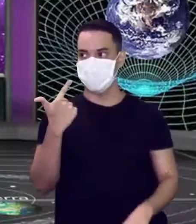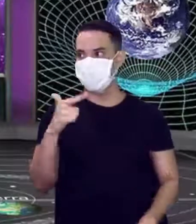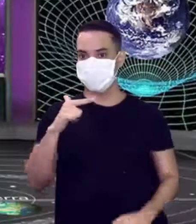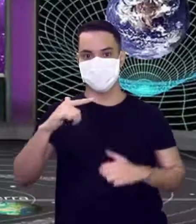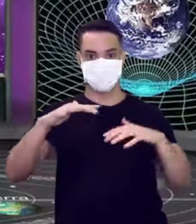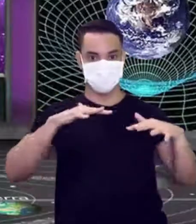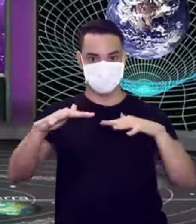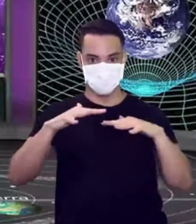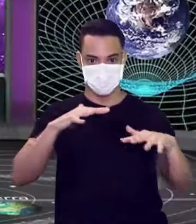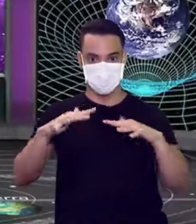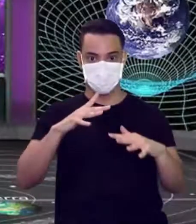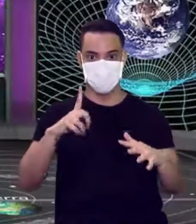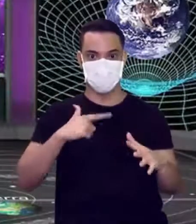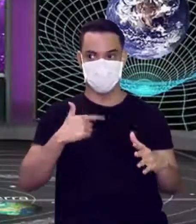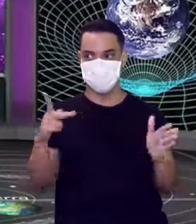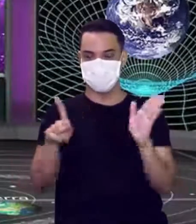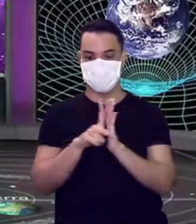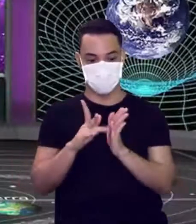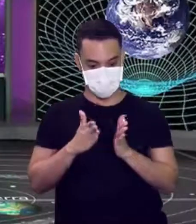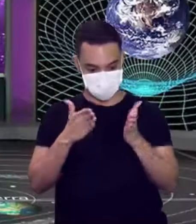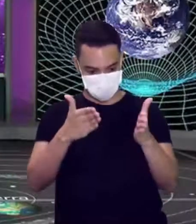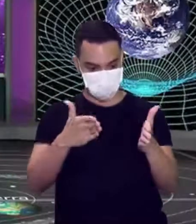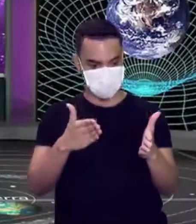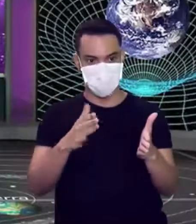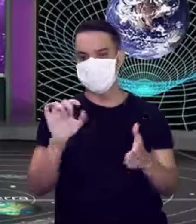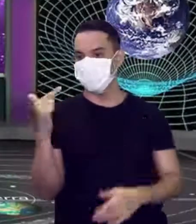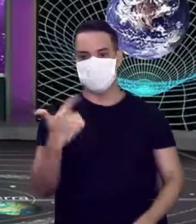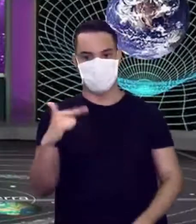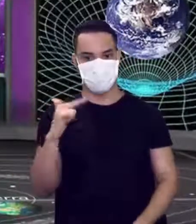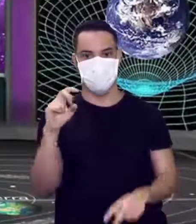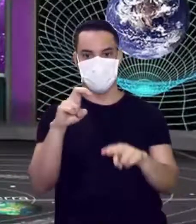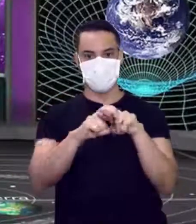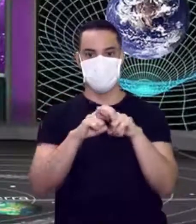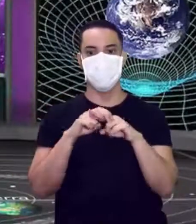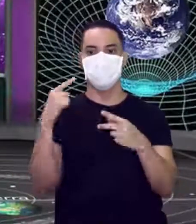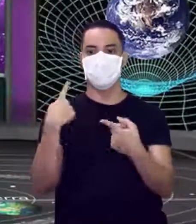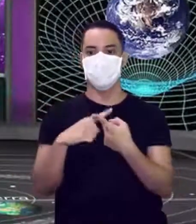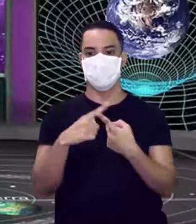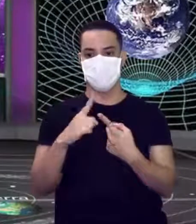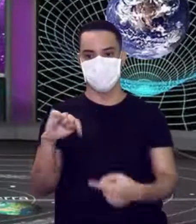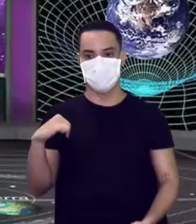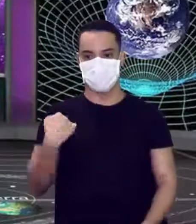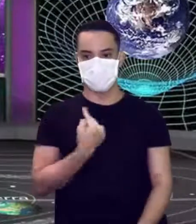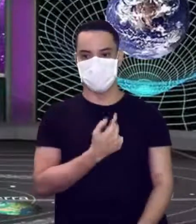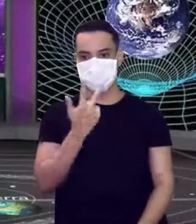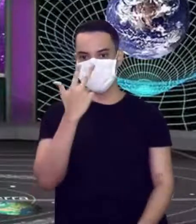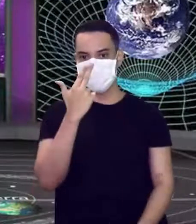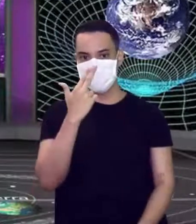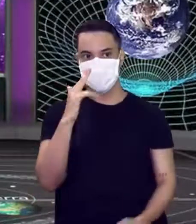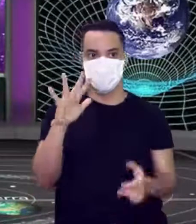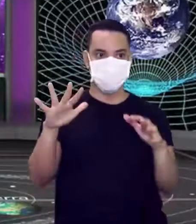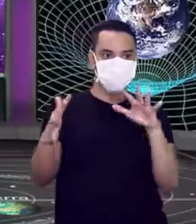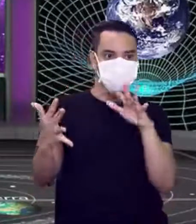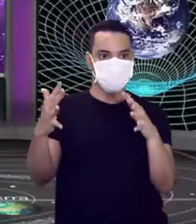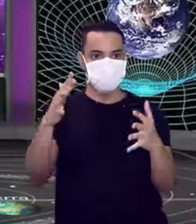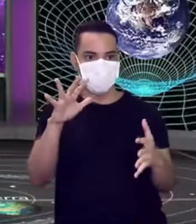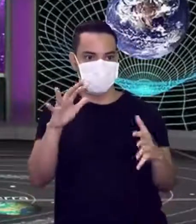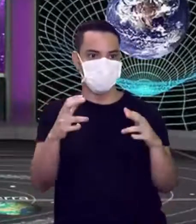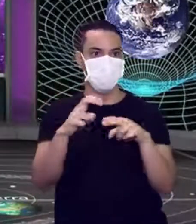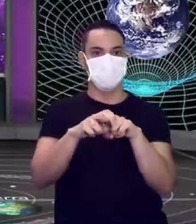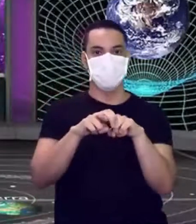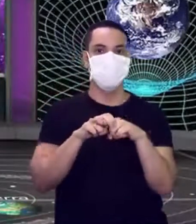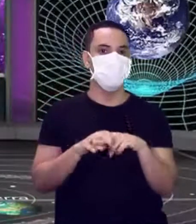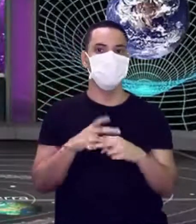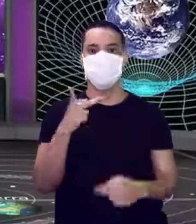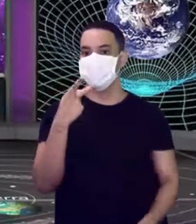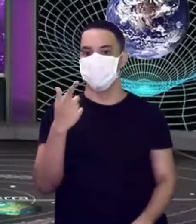movimento orientado ou ordenado, ok? Elas estão ali, ó, naquela oscilação, e como a gente fala que ela